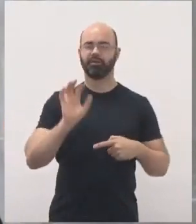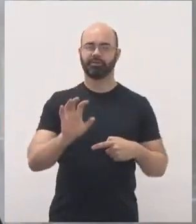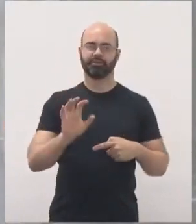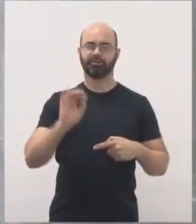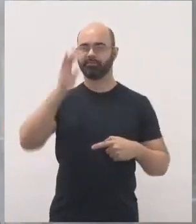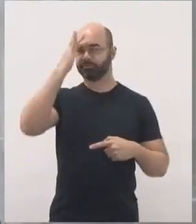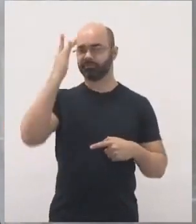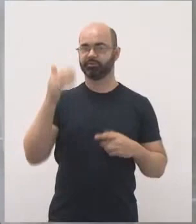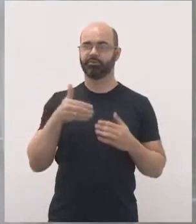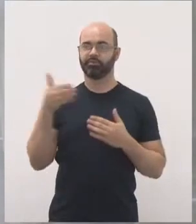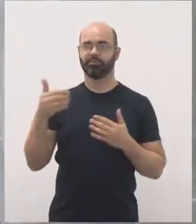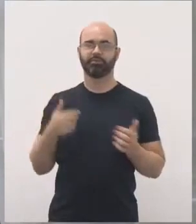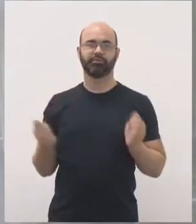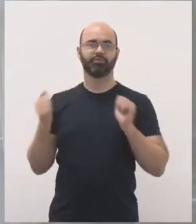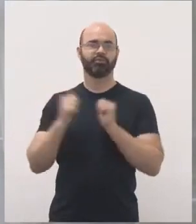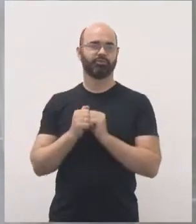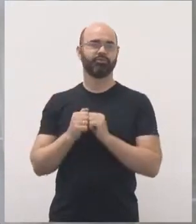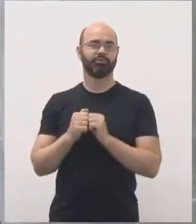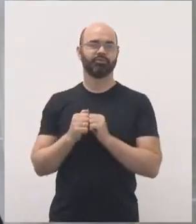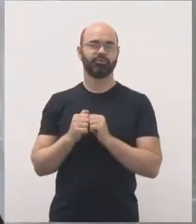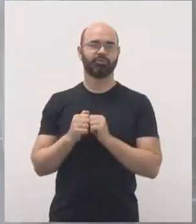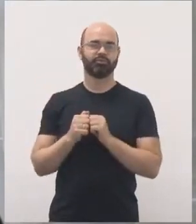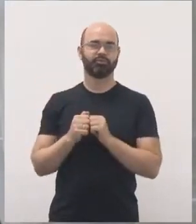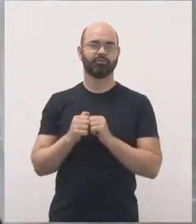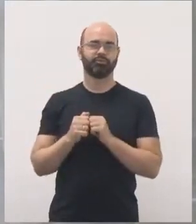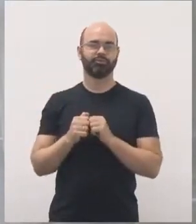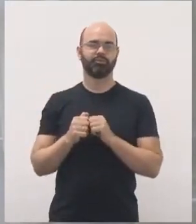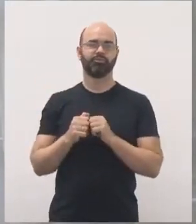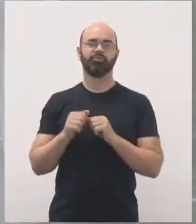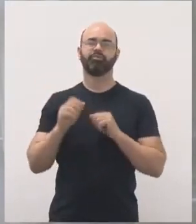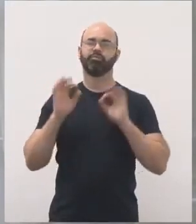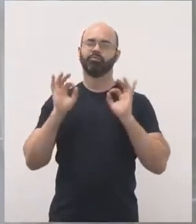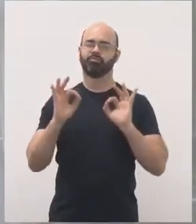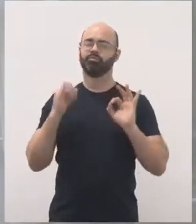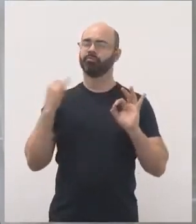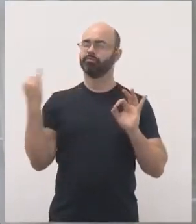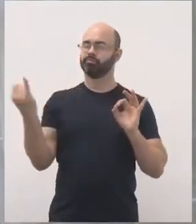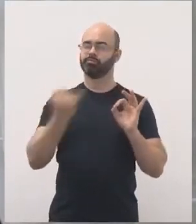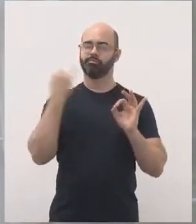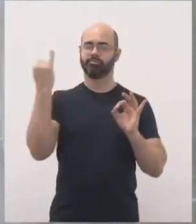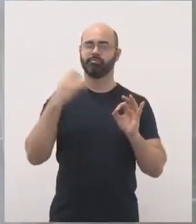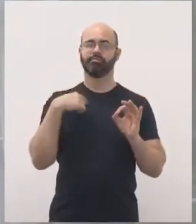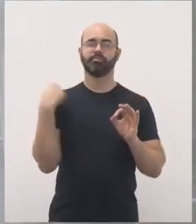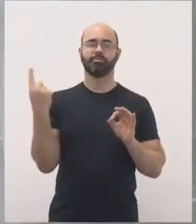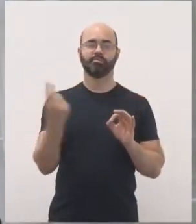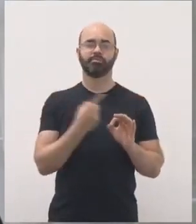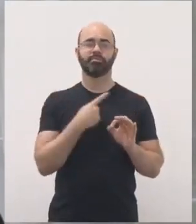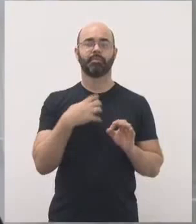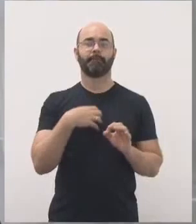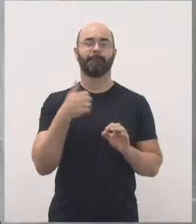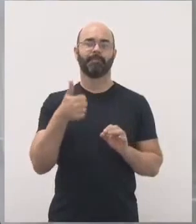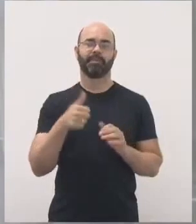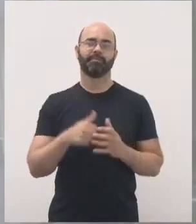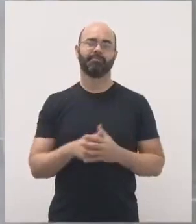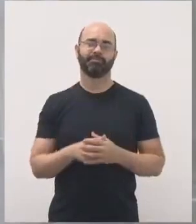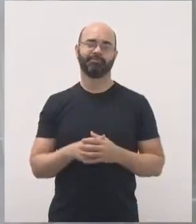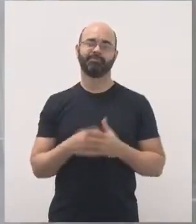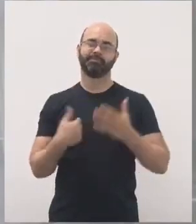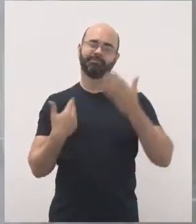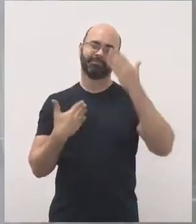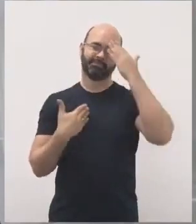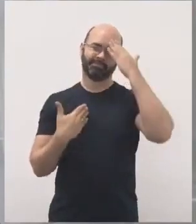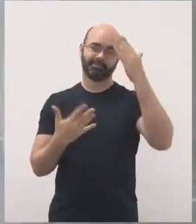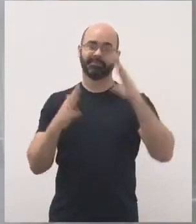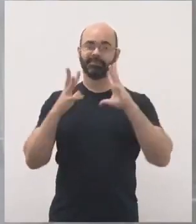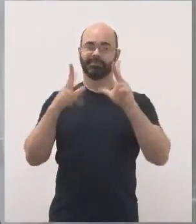E estar junto com o outro é extremamente importante para que a gente possa ficar bem. Então, agradeço a